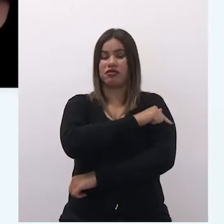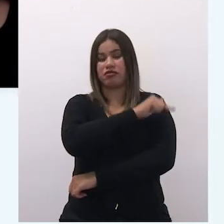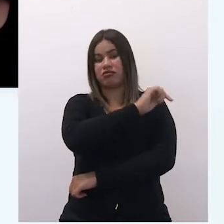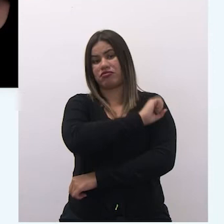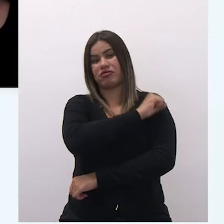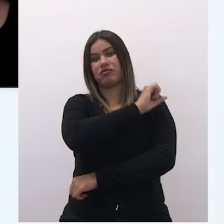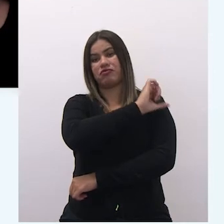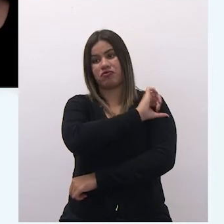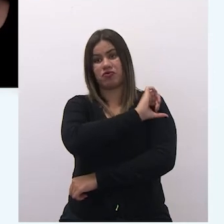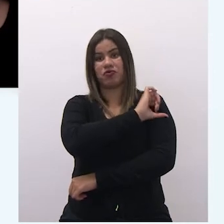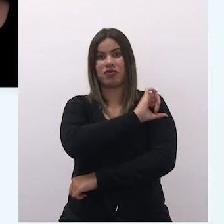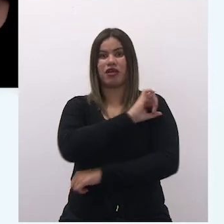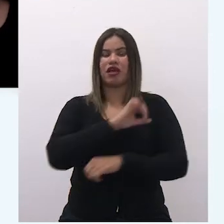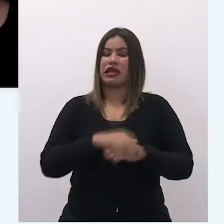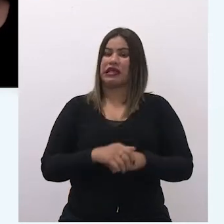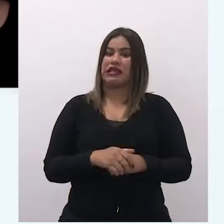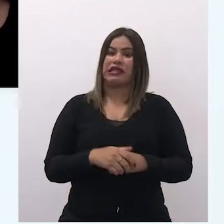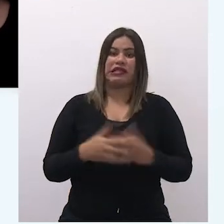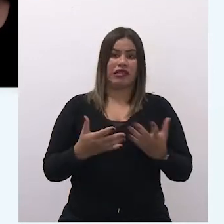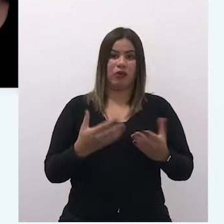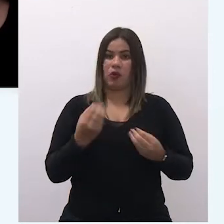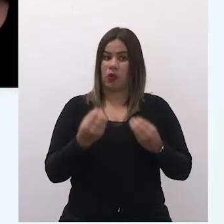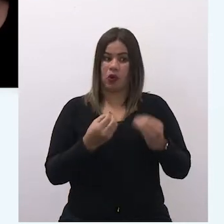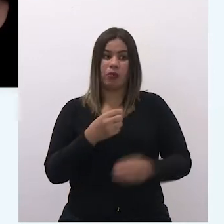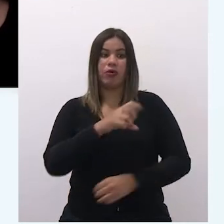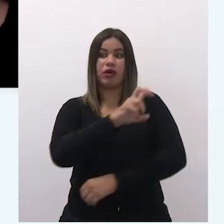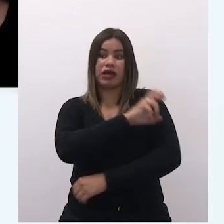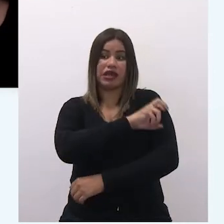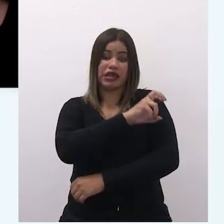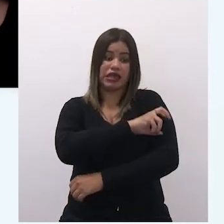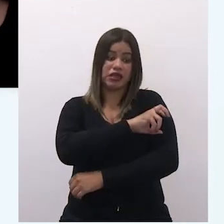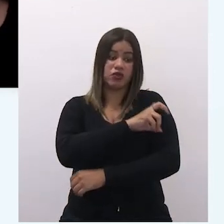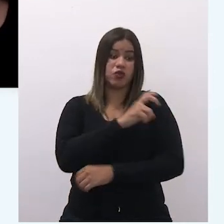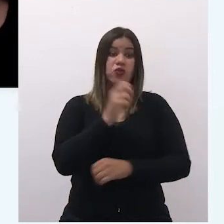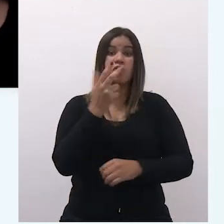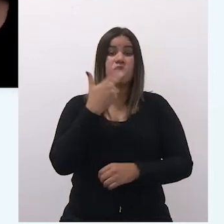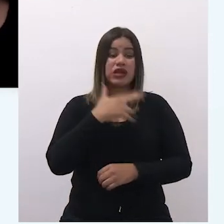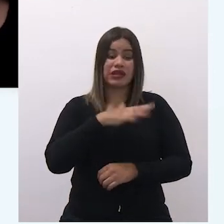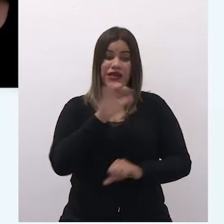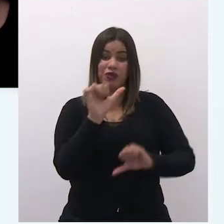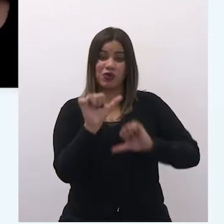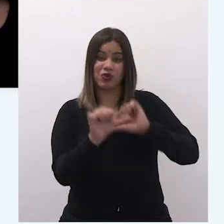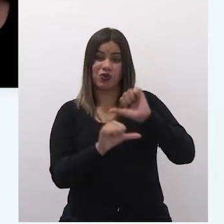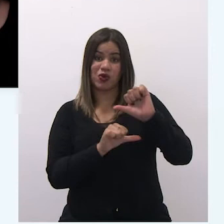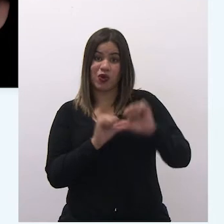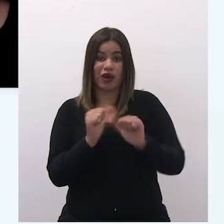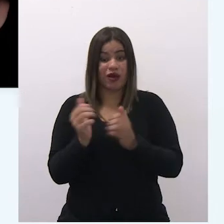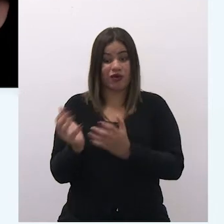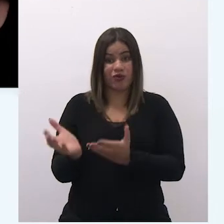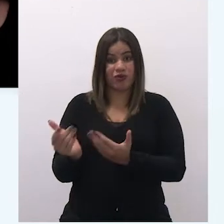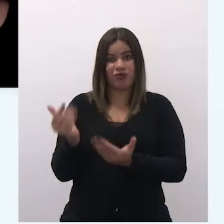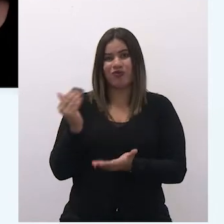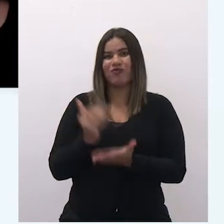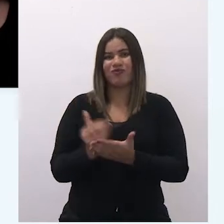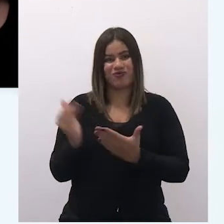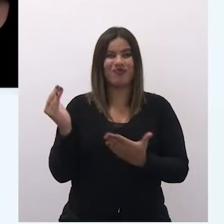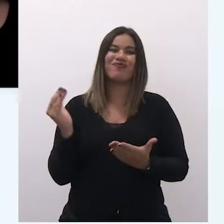você colocou, elas saem da infância e entram na pré-adolescência e